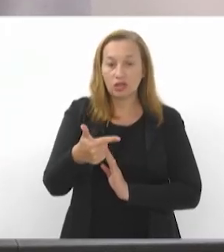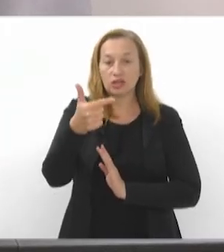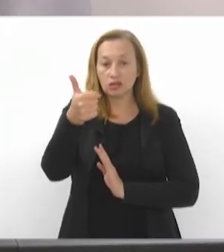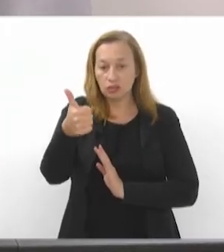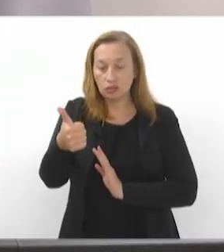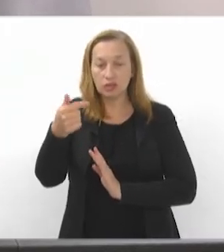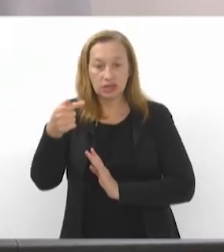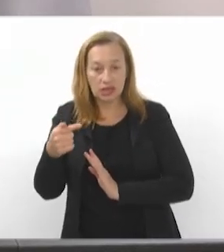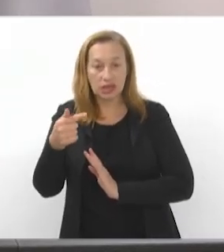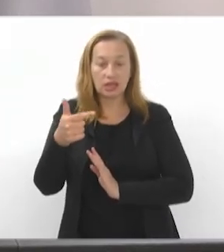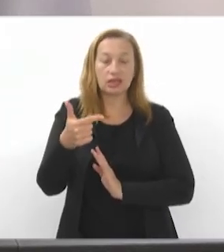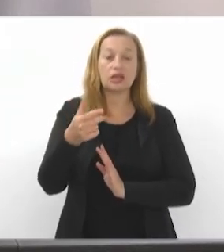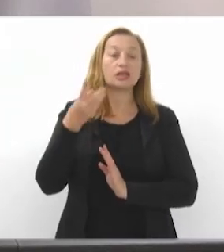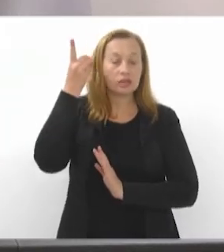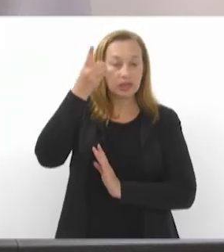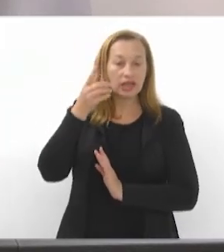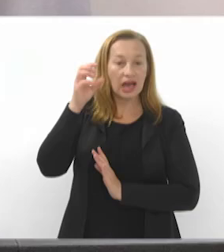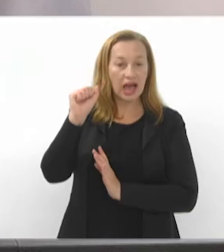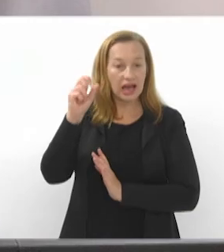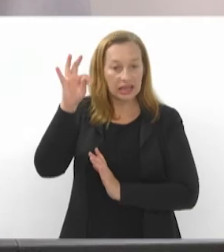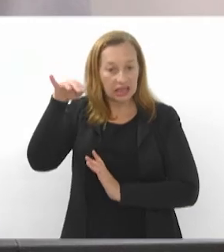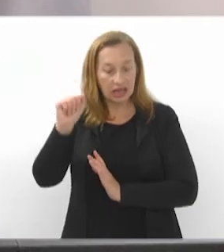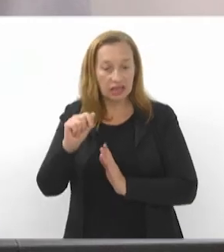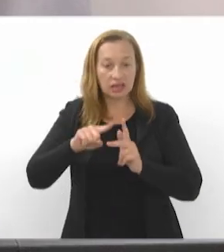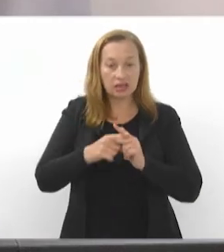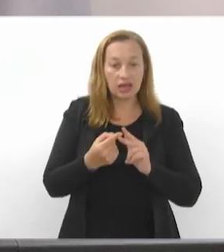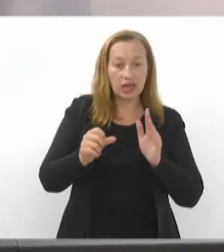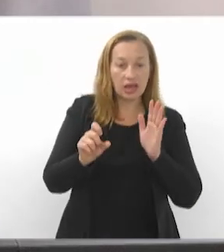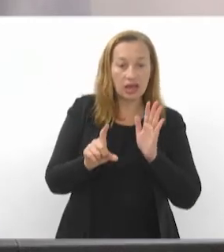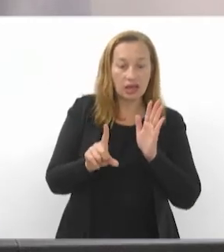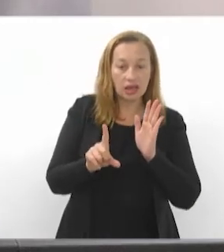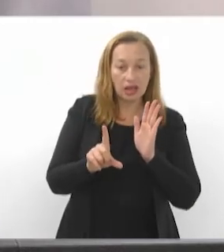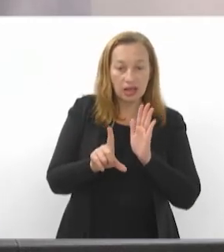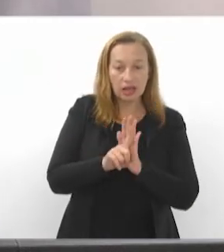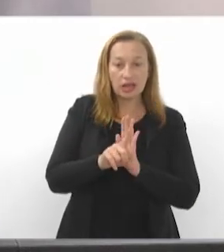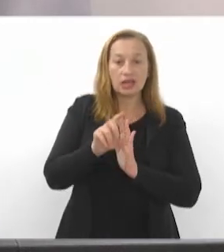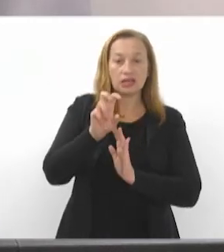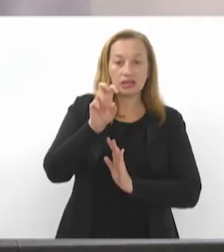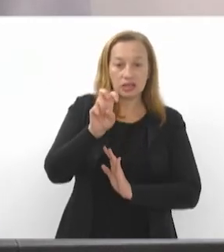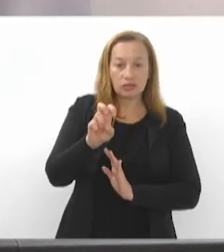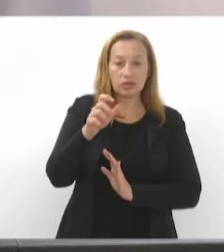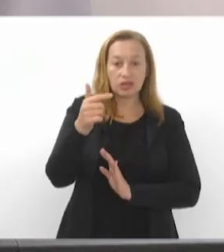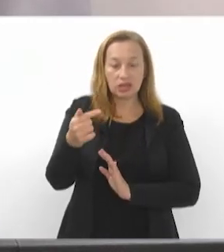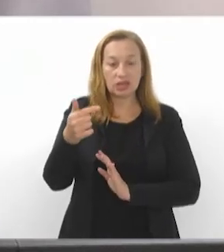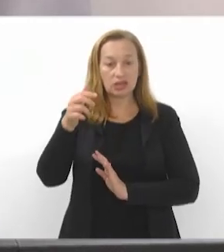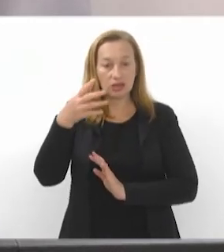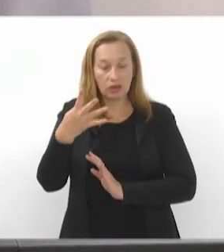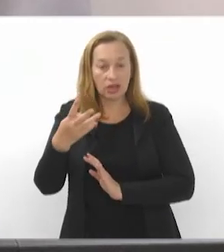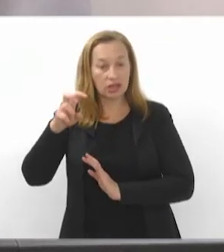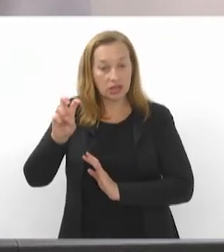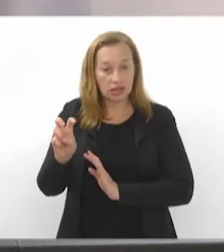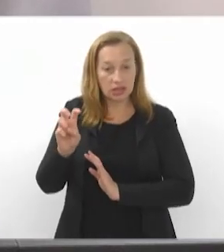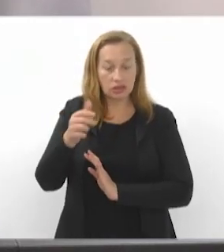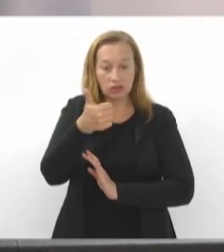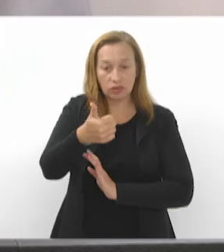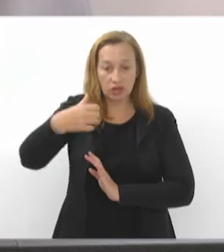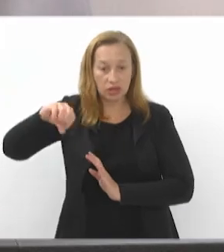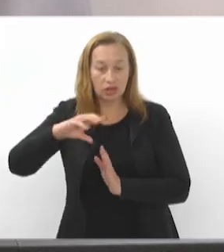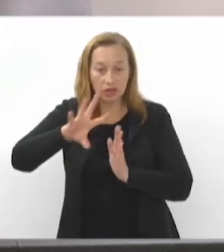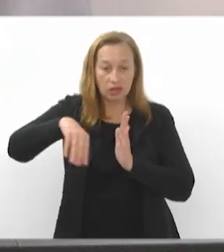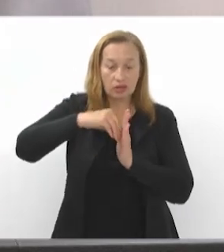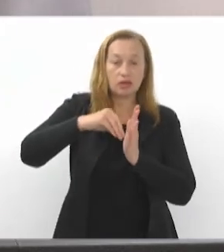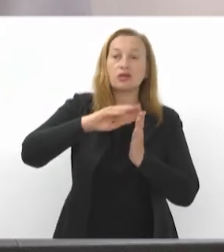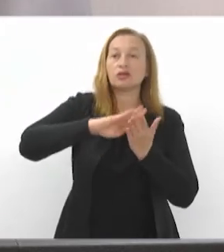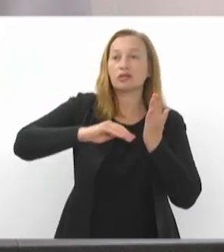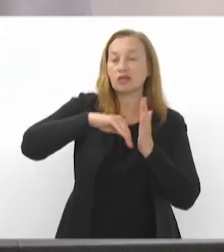autoria do deputado Átila Nunes, que altera a lei 5.645 de 6 de janeiro de 2010, para instituir no calendário oficial do